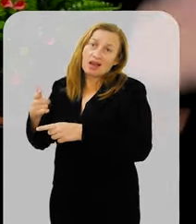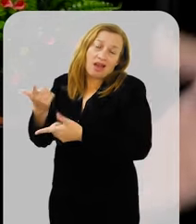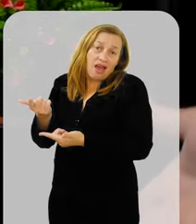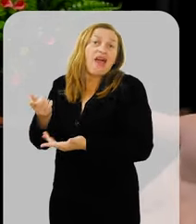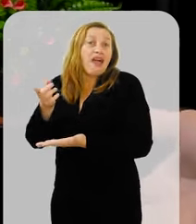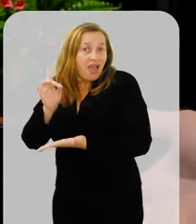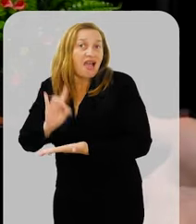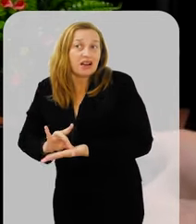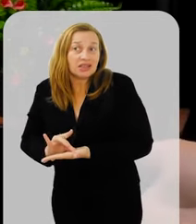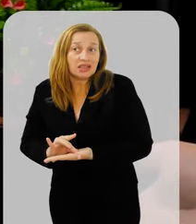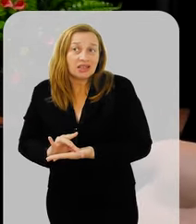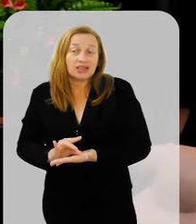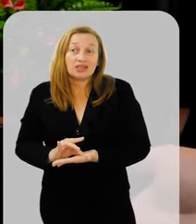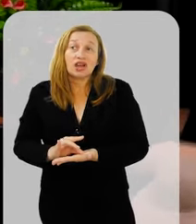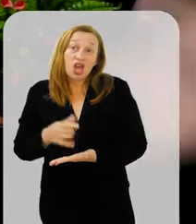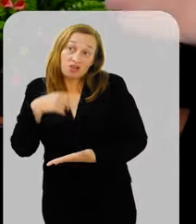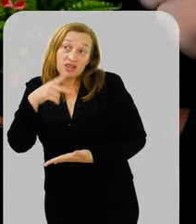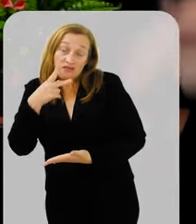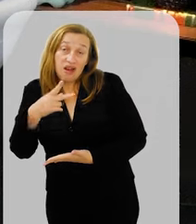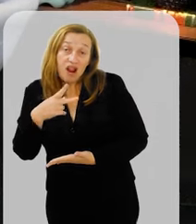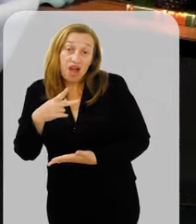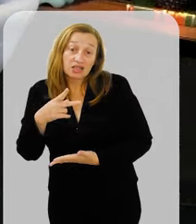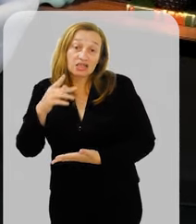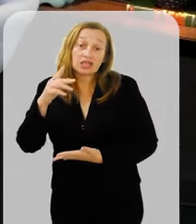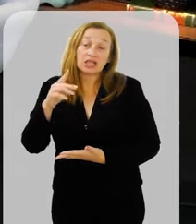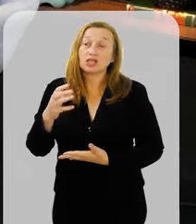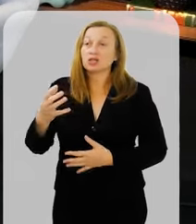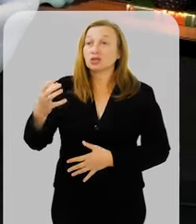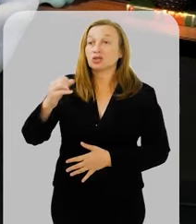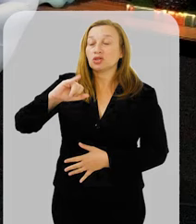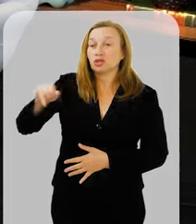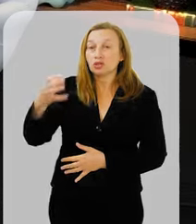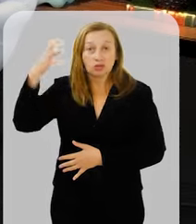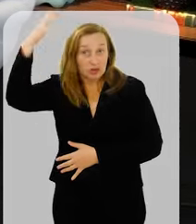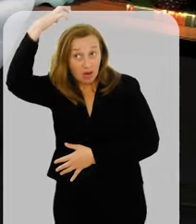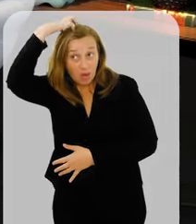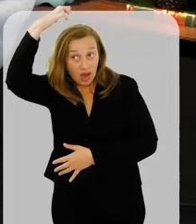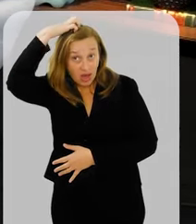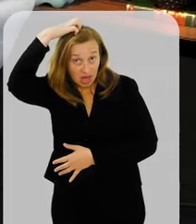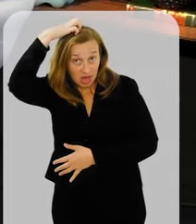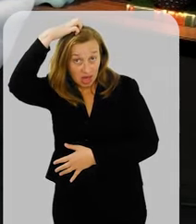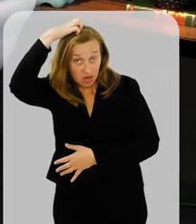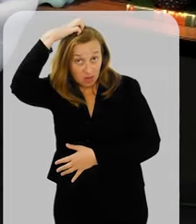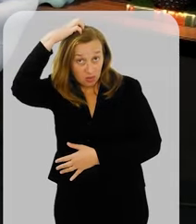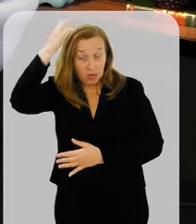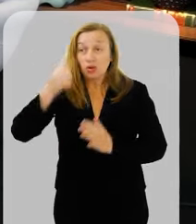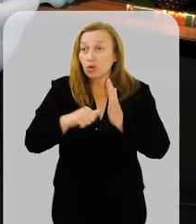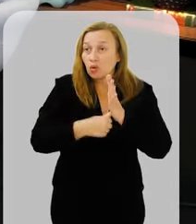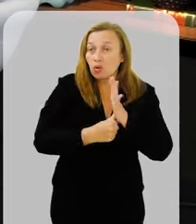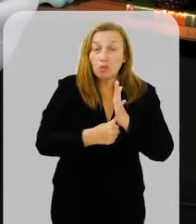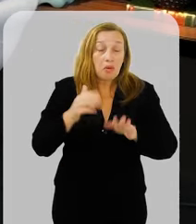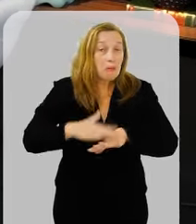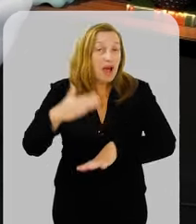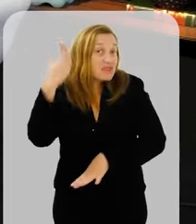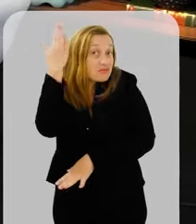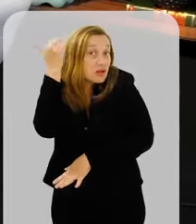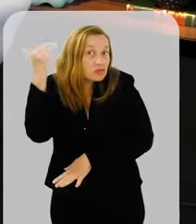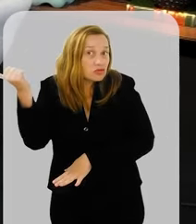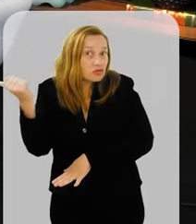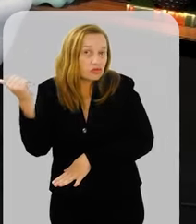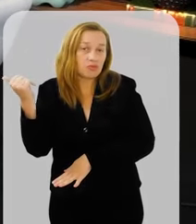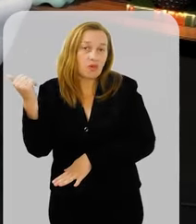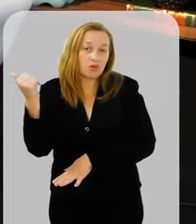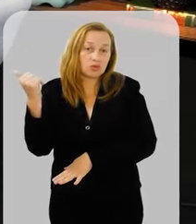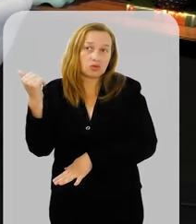foi um grande realidade. Desabafo sobre o Vasco da Gama, né? Eu tenho dito lá em São João del Rei, por exemplo, o Atlético, que é o Esquadrão de Aço, é um dos clubes mais antigos